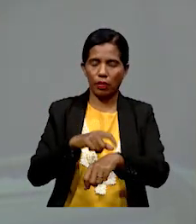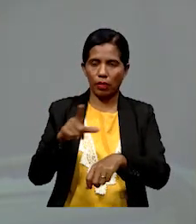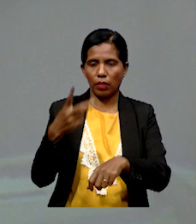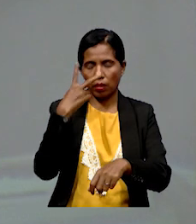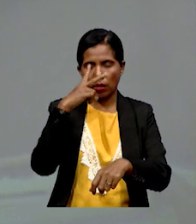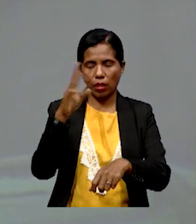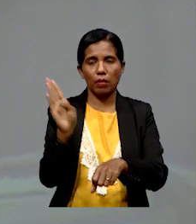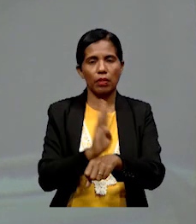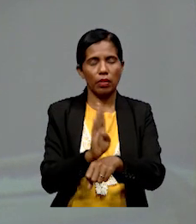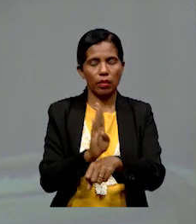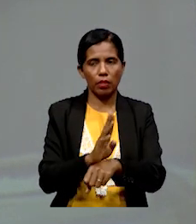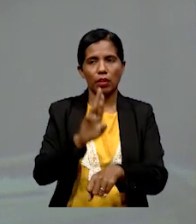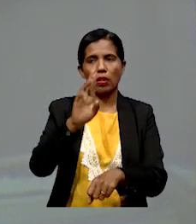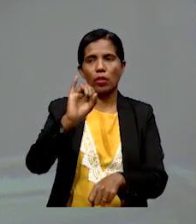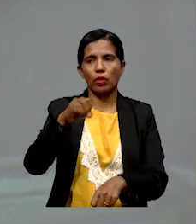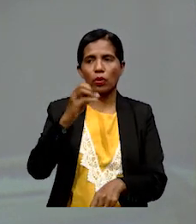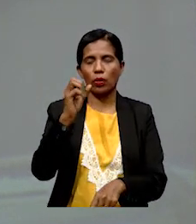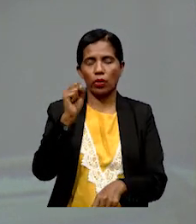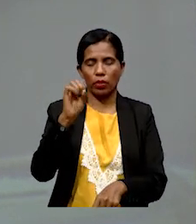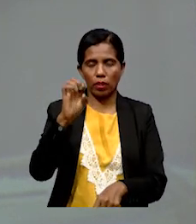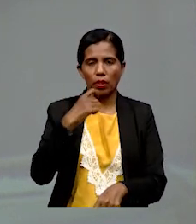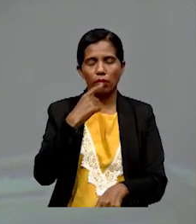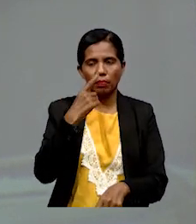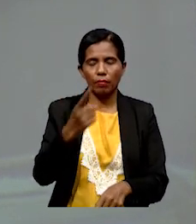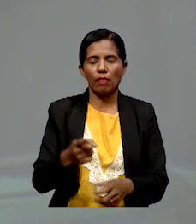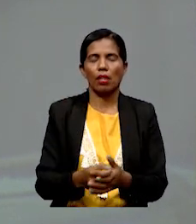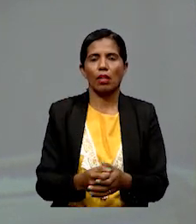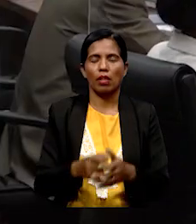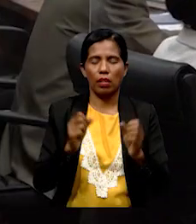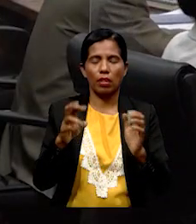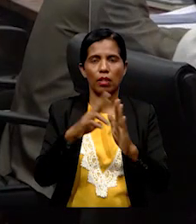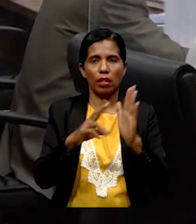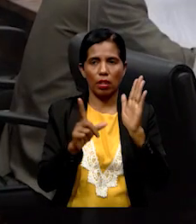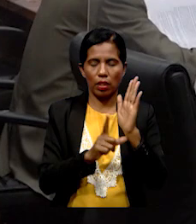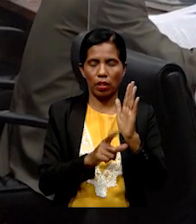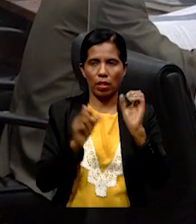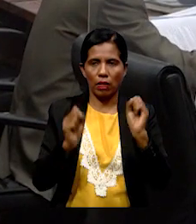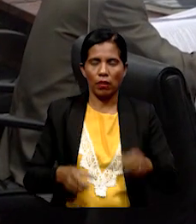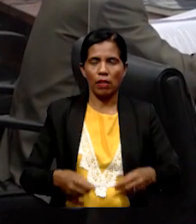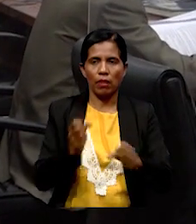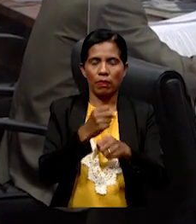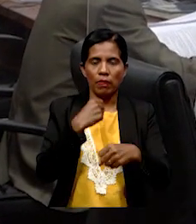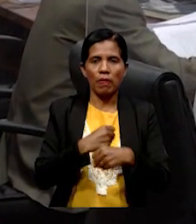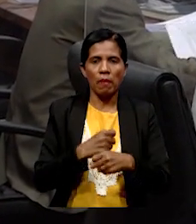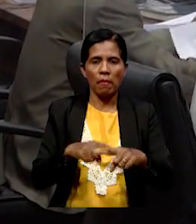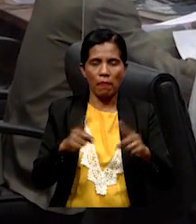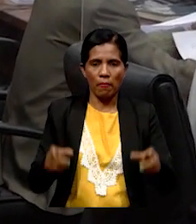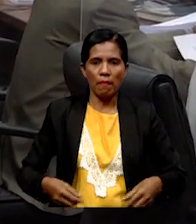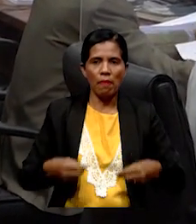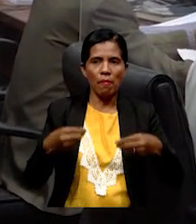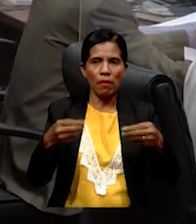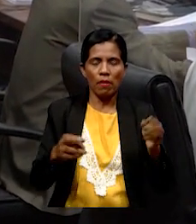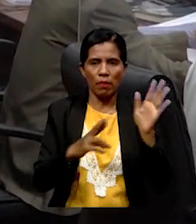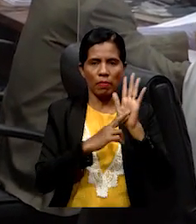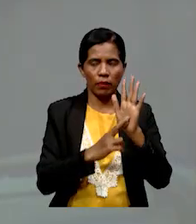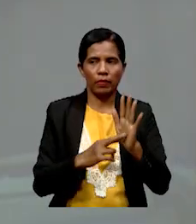negócio estrangeiro, José Agostinho Somocho Ateten. Resolução NB de condena, acto NB halo, NB fomos